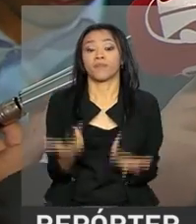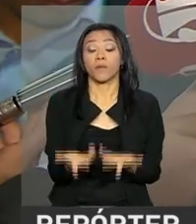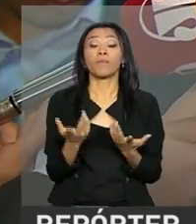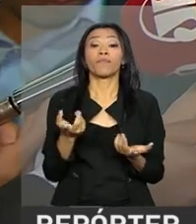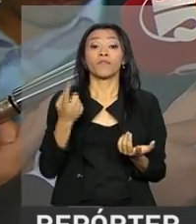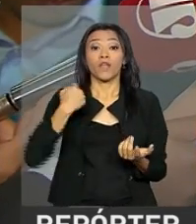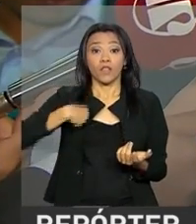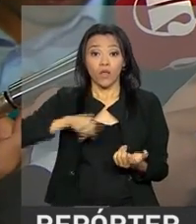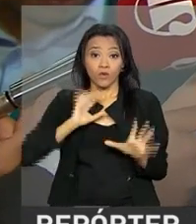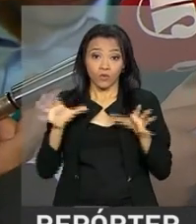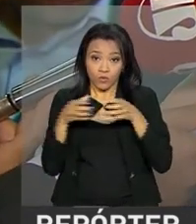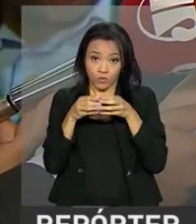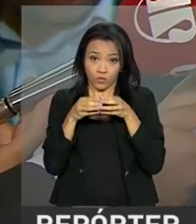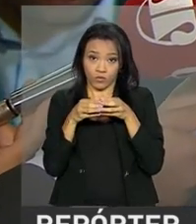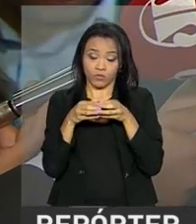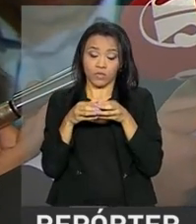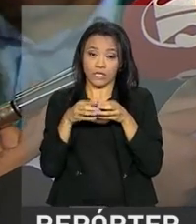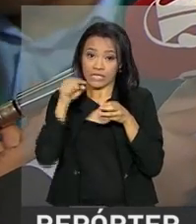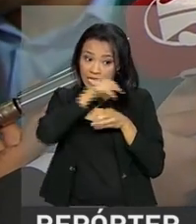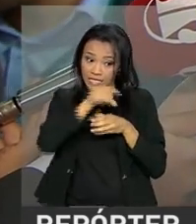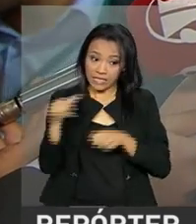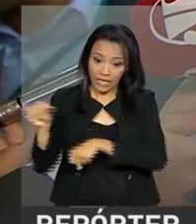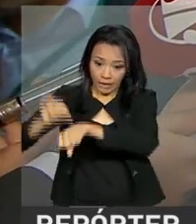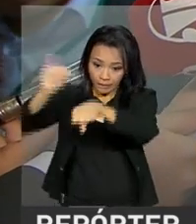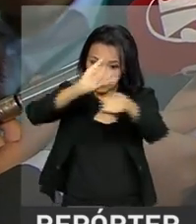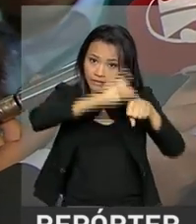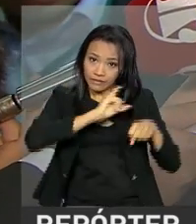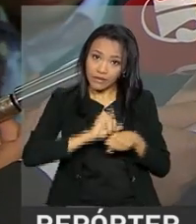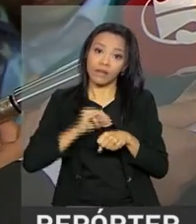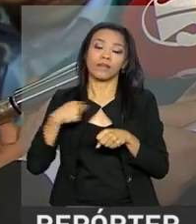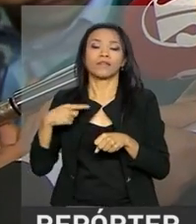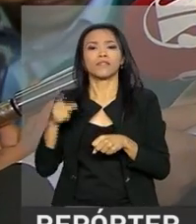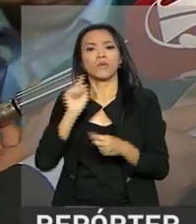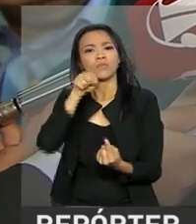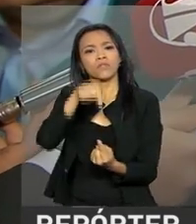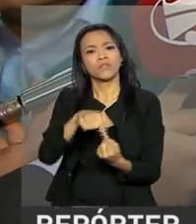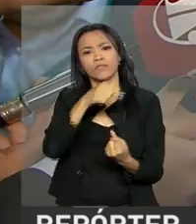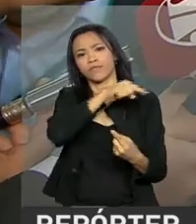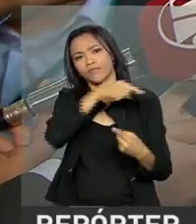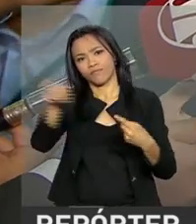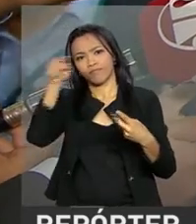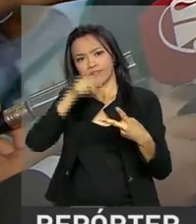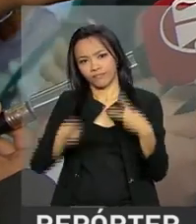nossas operações nessas capitais, inicialmente, têm 2 finalidades,